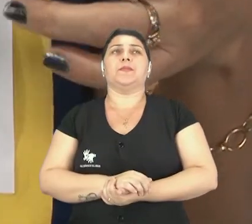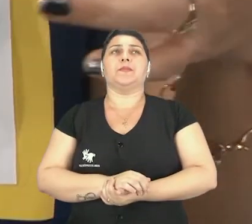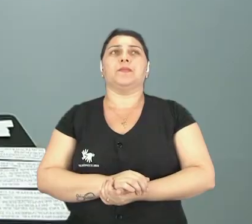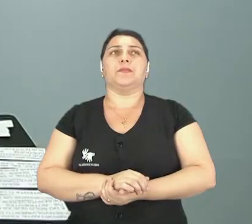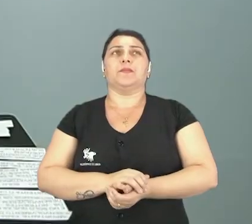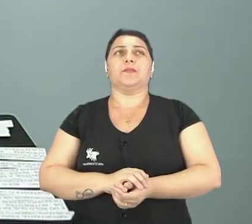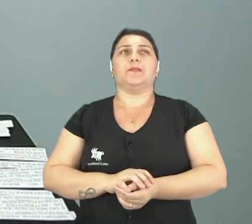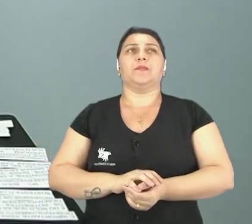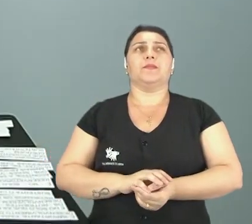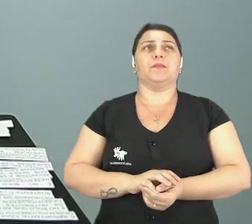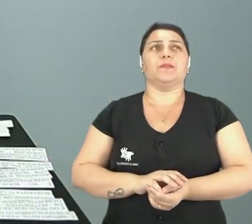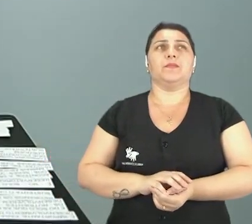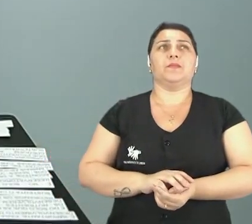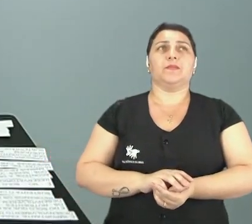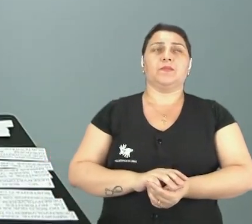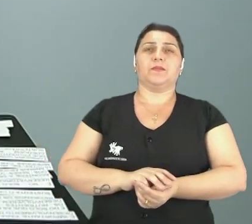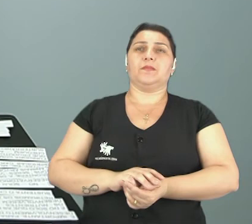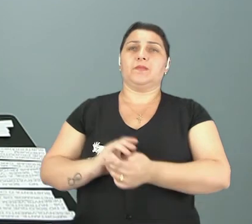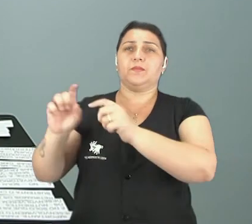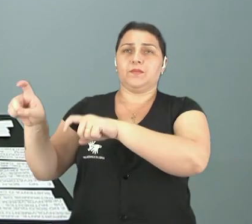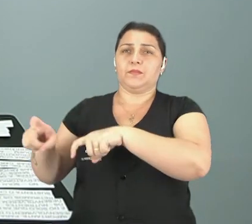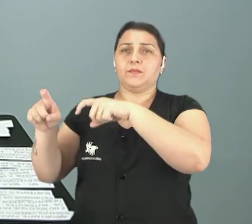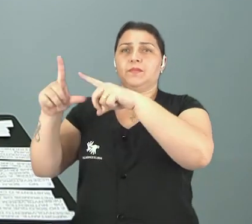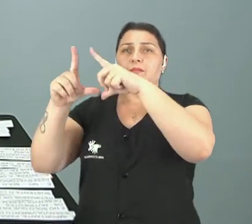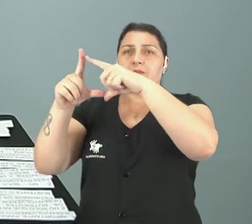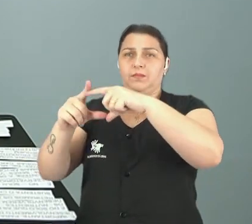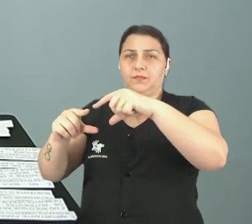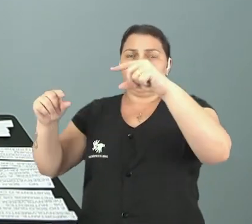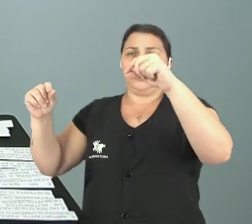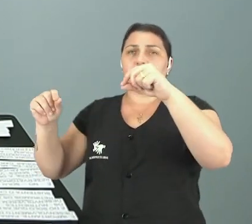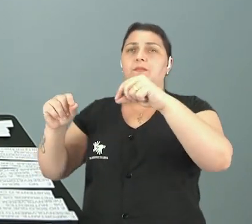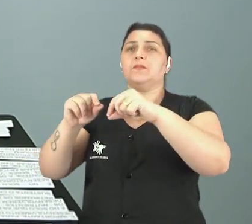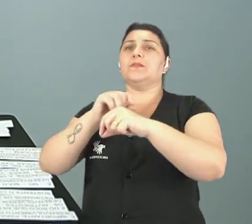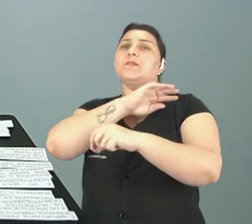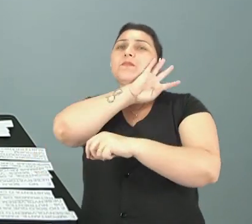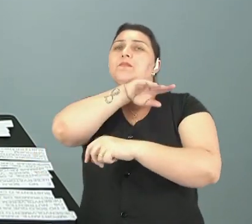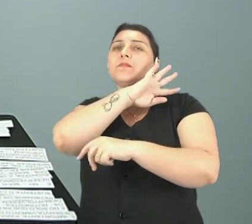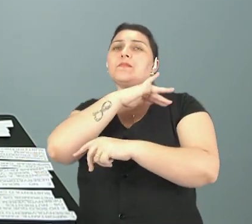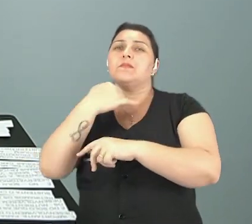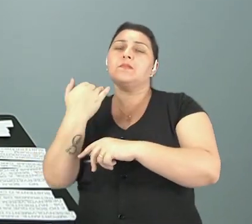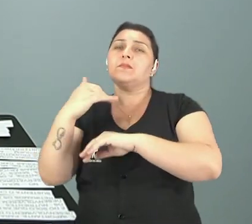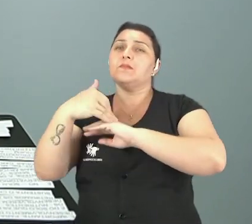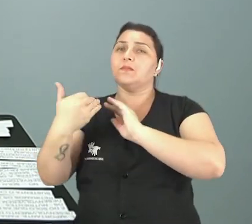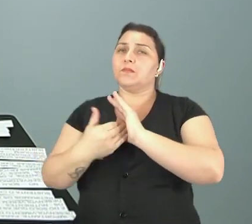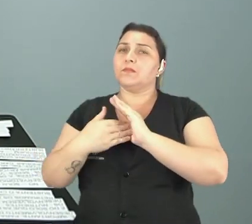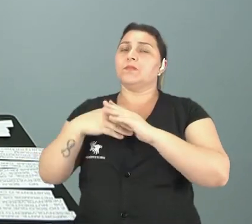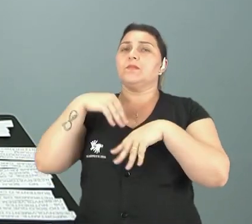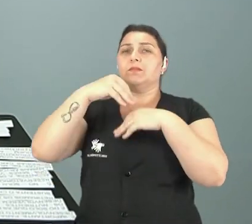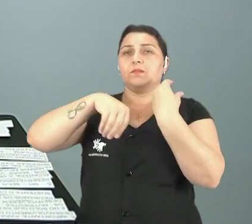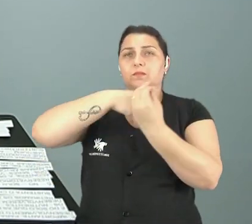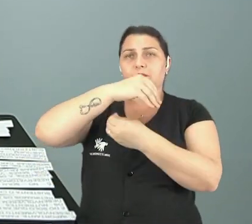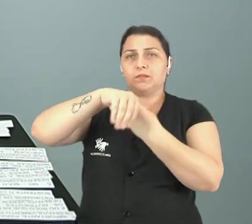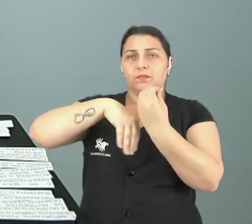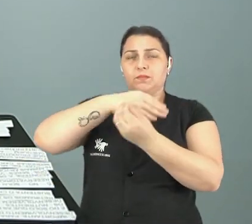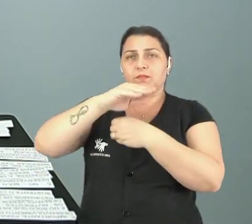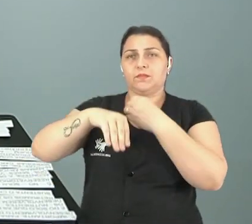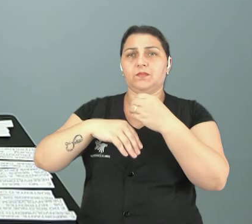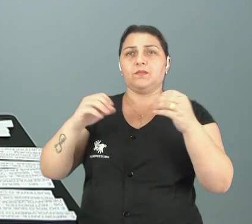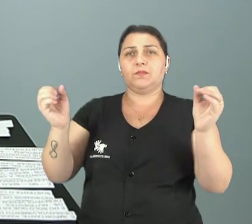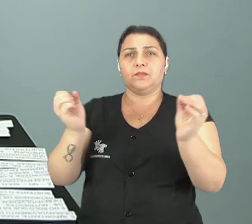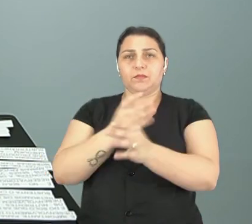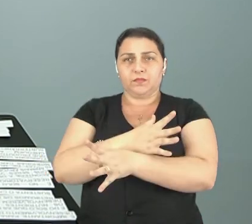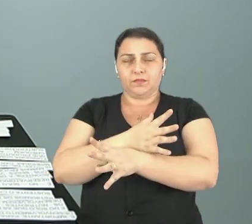dessa pastagem, dos campos, das folhas, tudo isso vai se juntando e